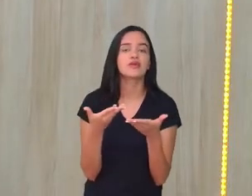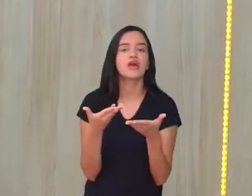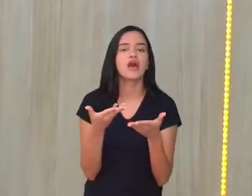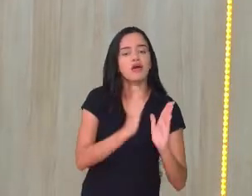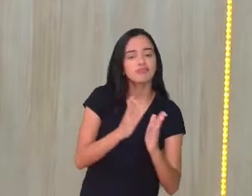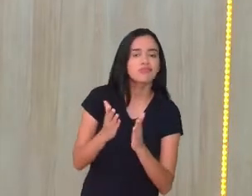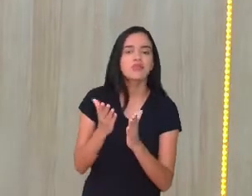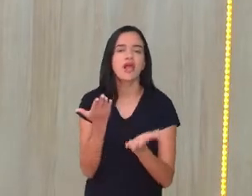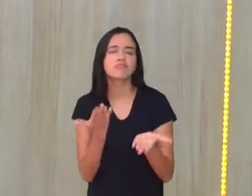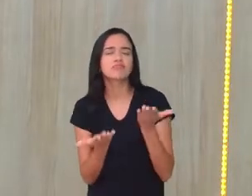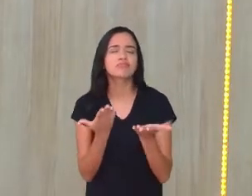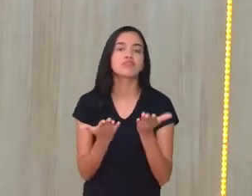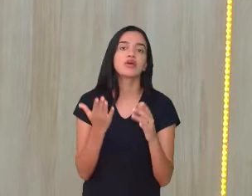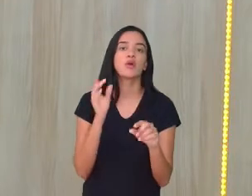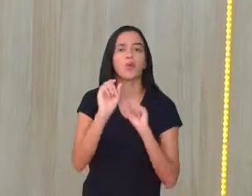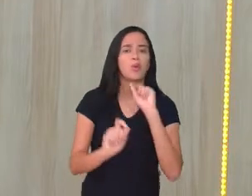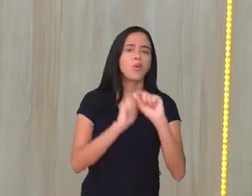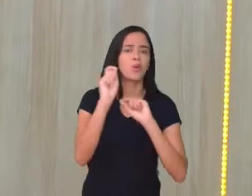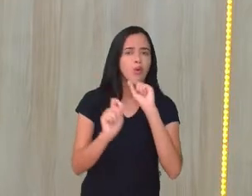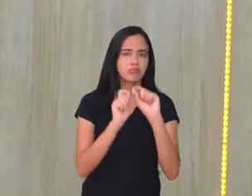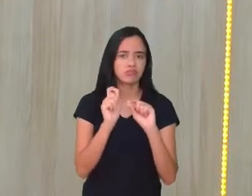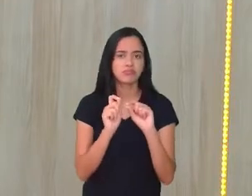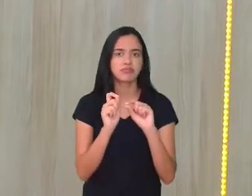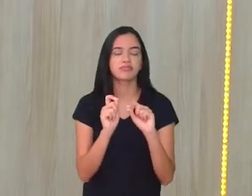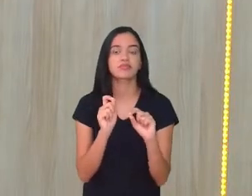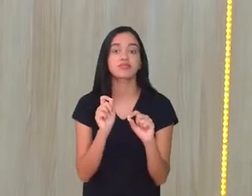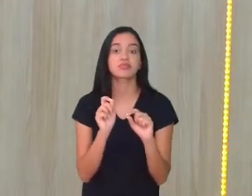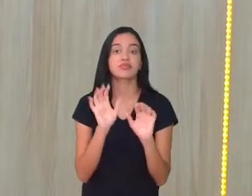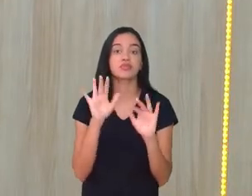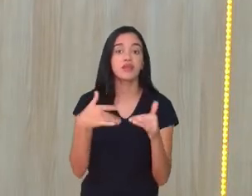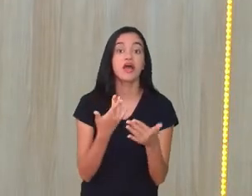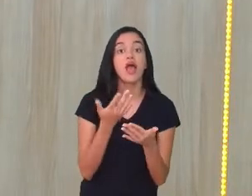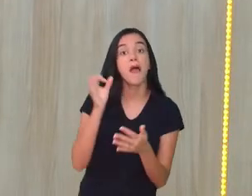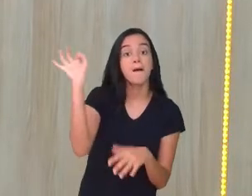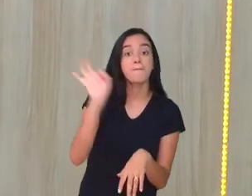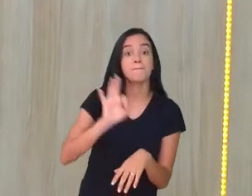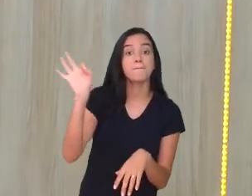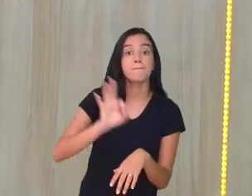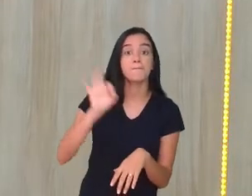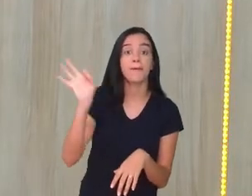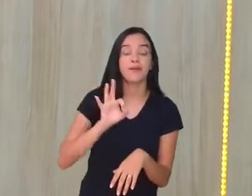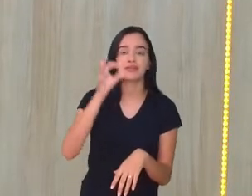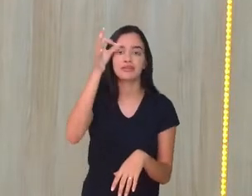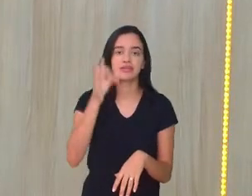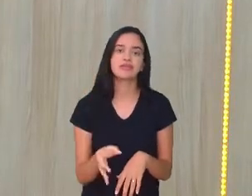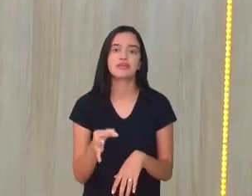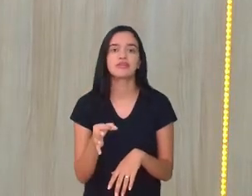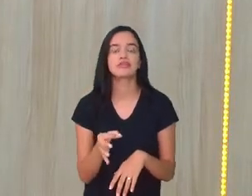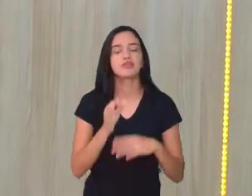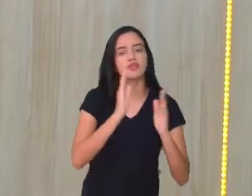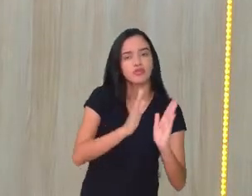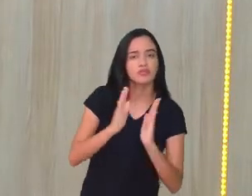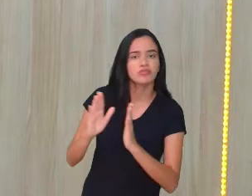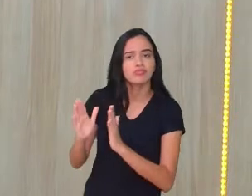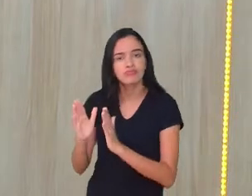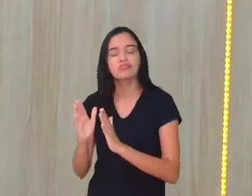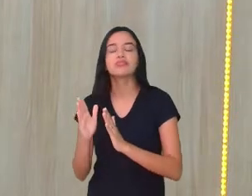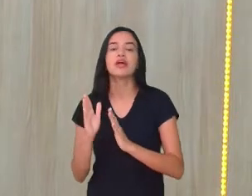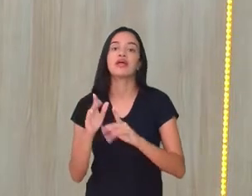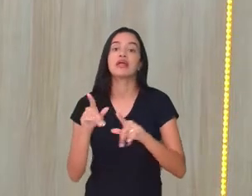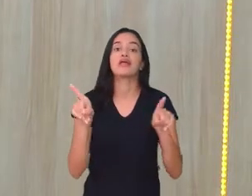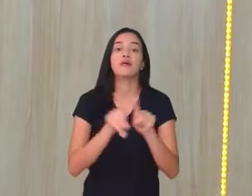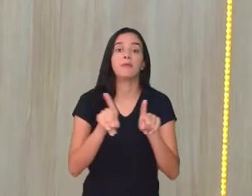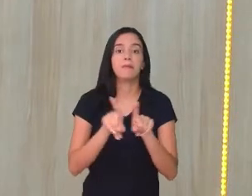frequência relativa. O que é frequência relativa? É a porcentagem, certo, da frequência absoluta